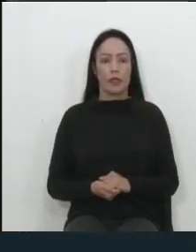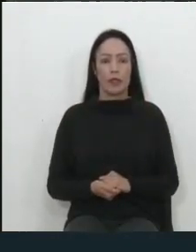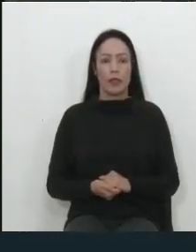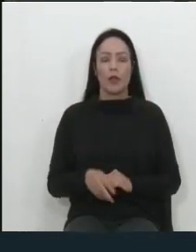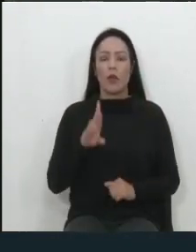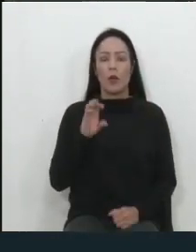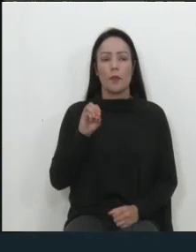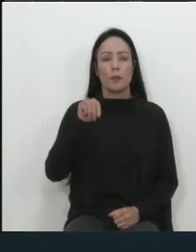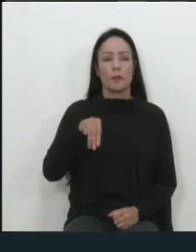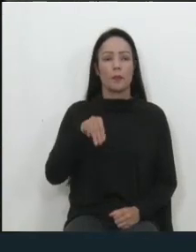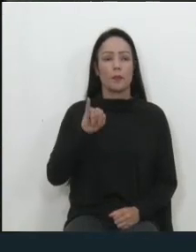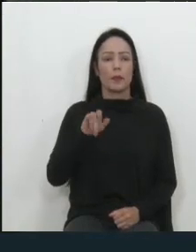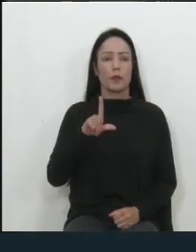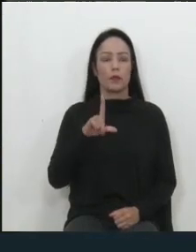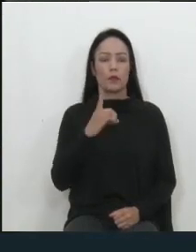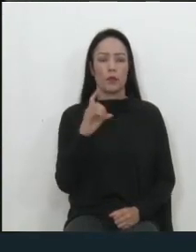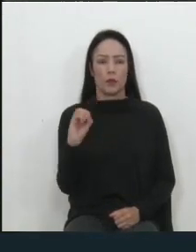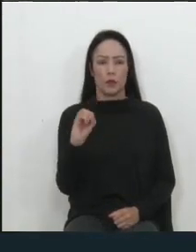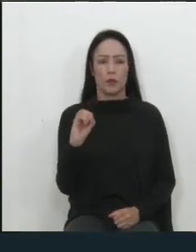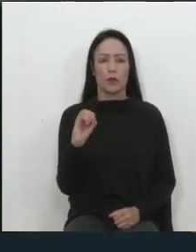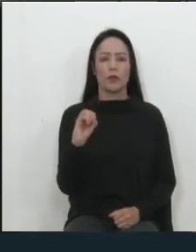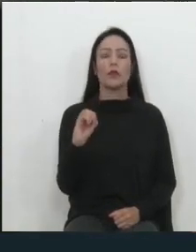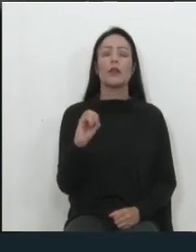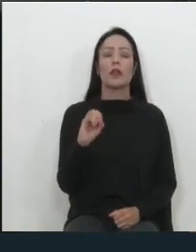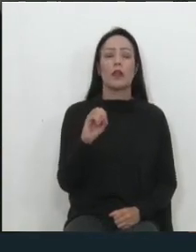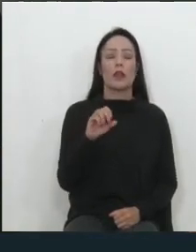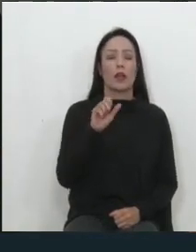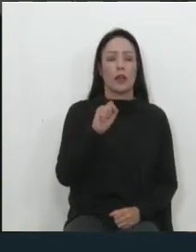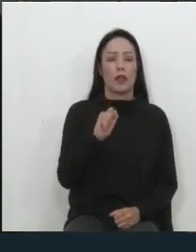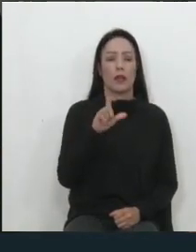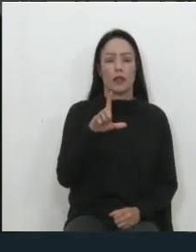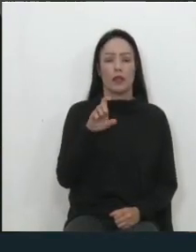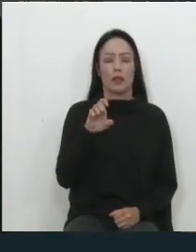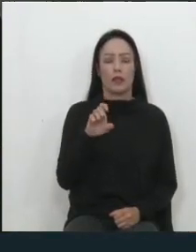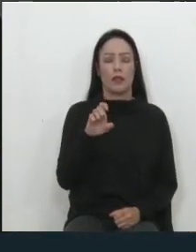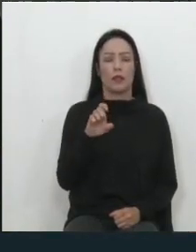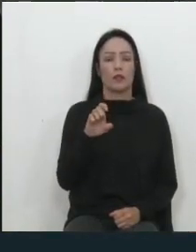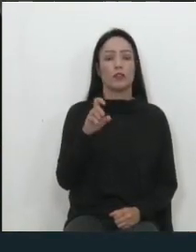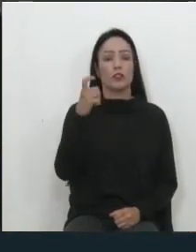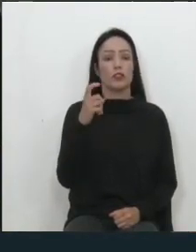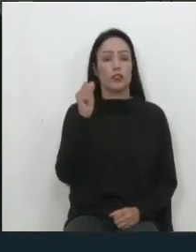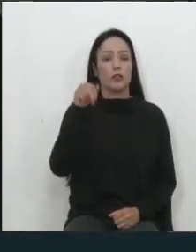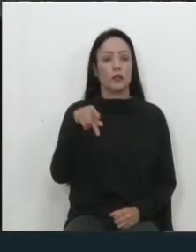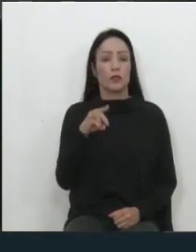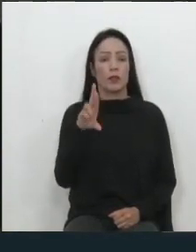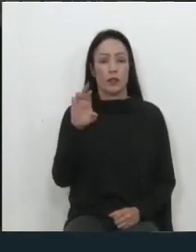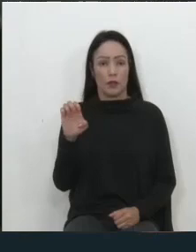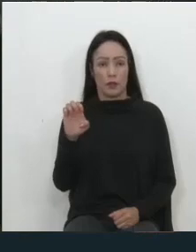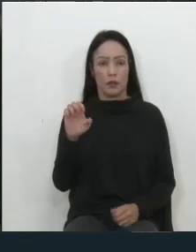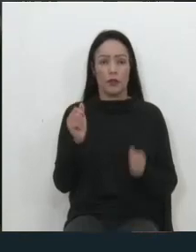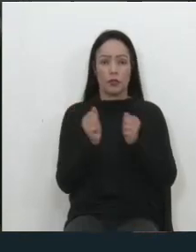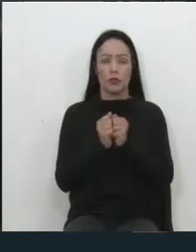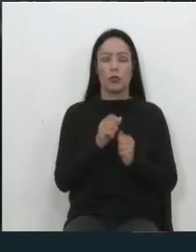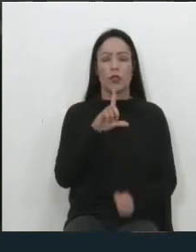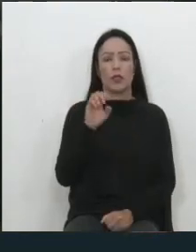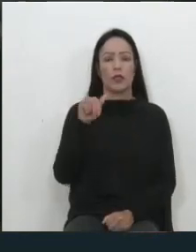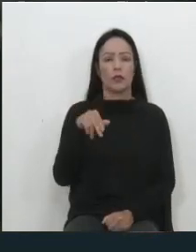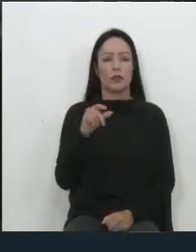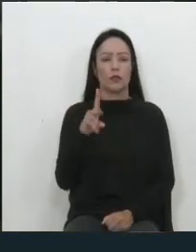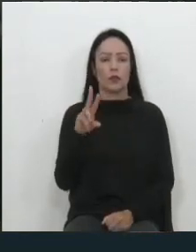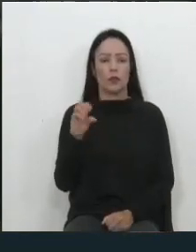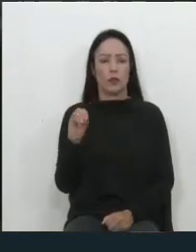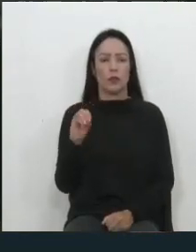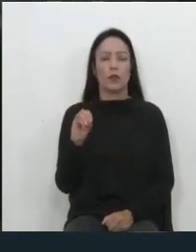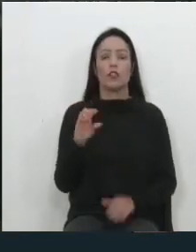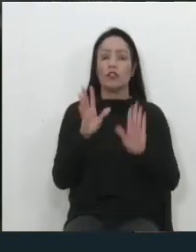Santos, PSD, Dr. Alexandre Dentista, PSD, e Leandro Dourado, PDT, foram indicados na 24ª